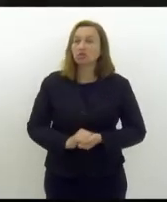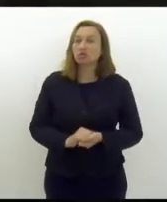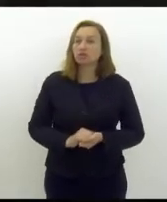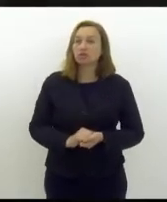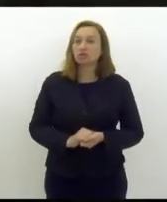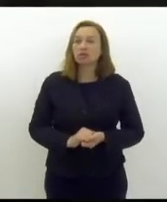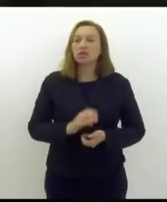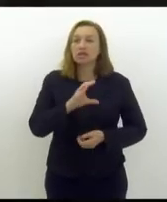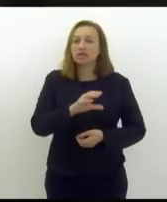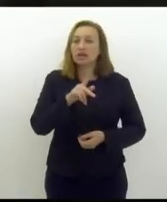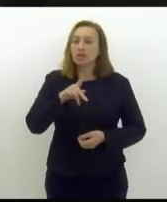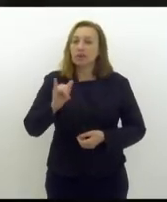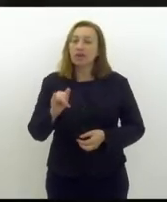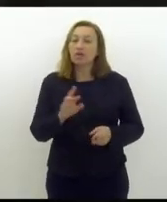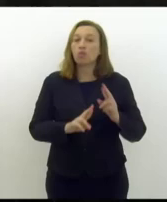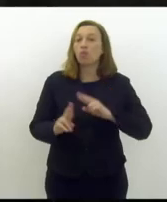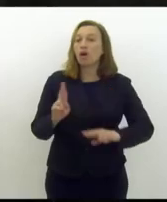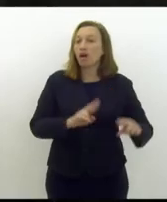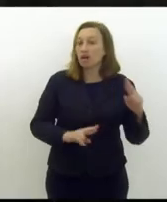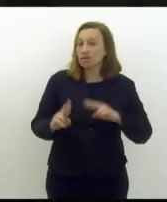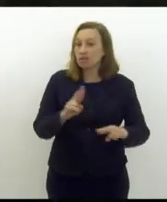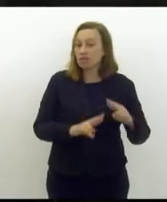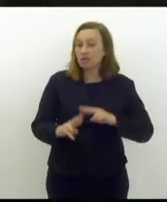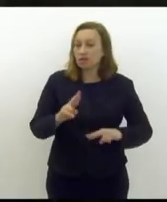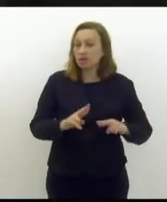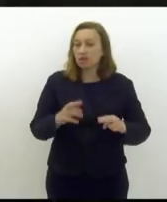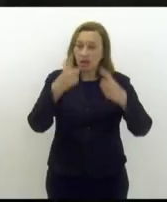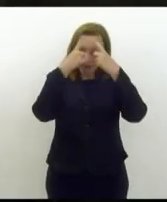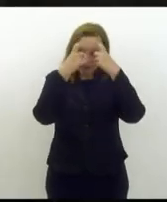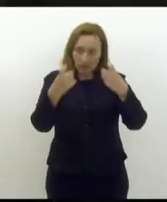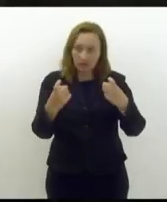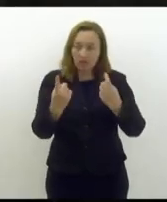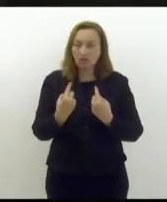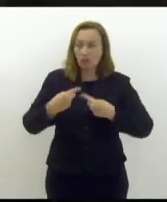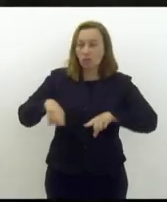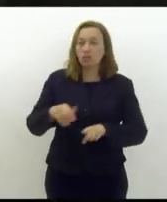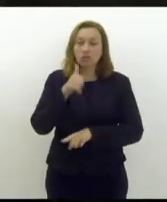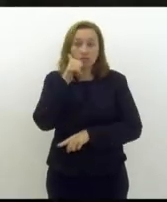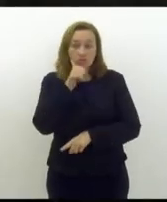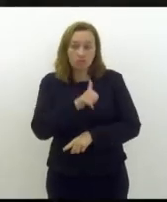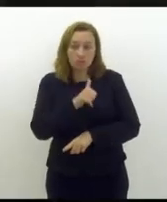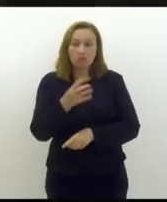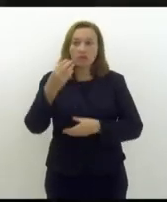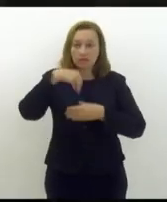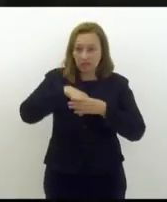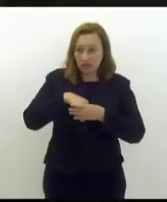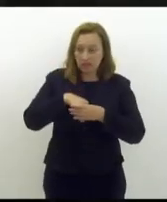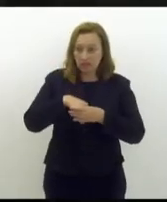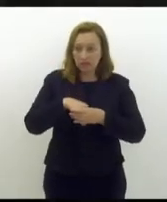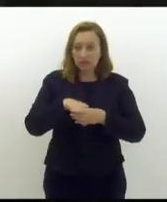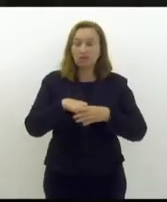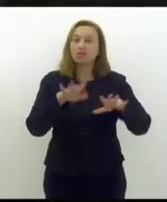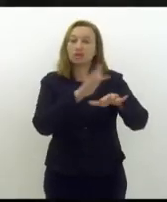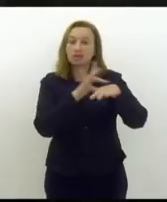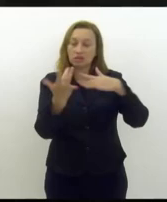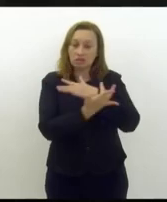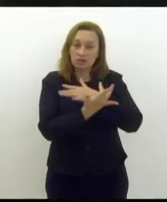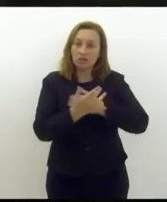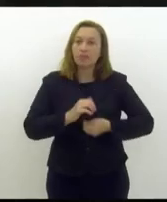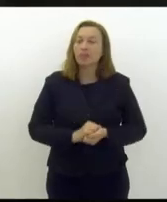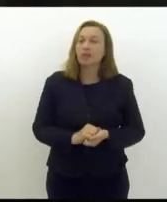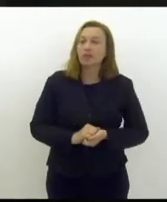uma CPI com relação às violências contra as mulheres dentro nas redes sociais né